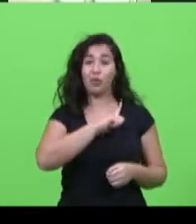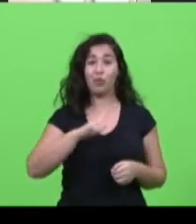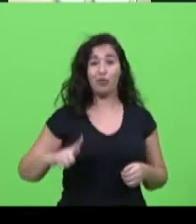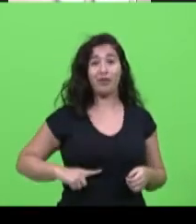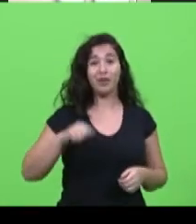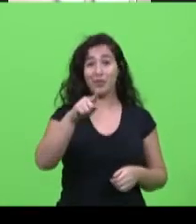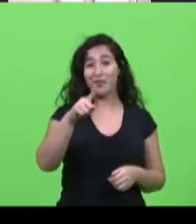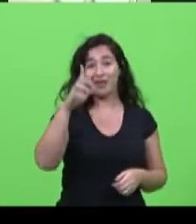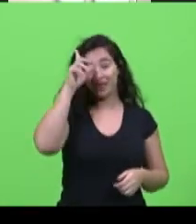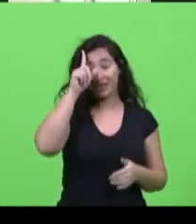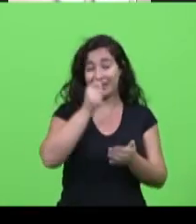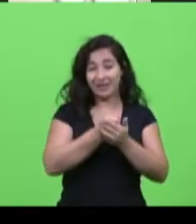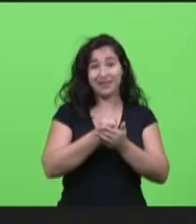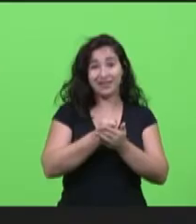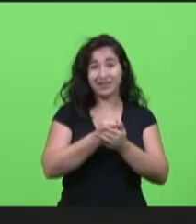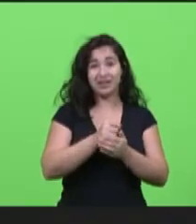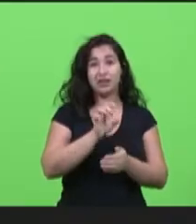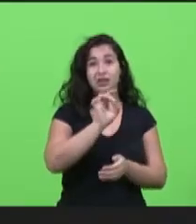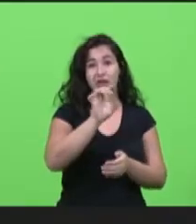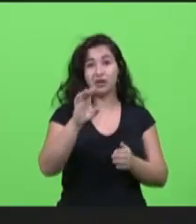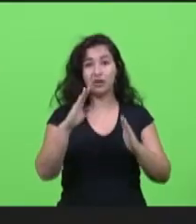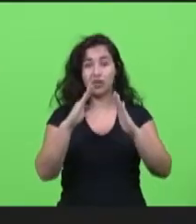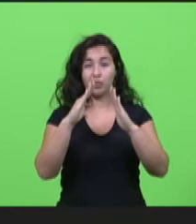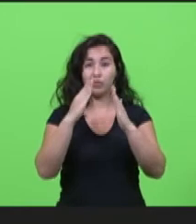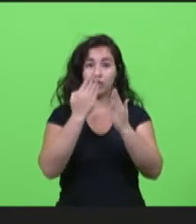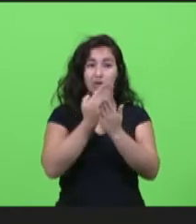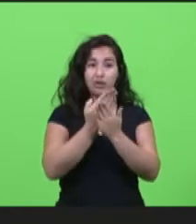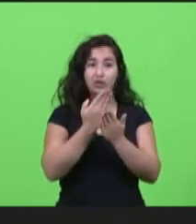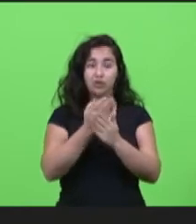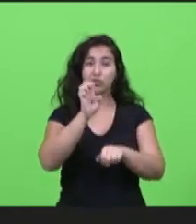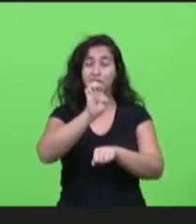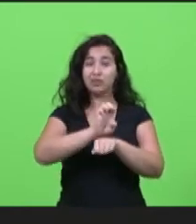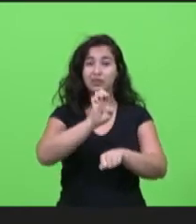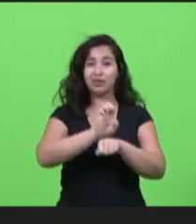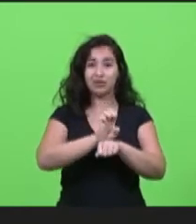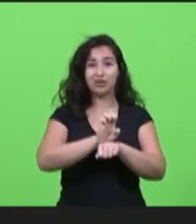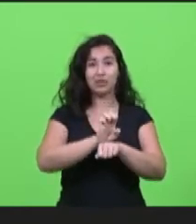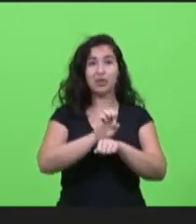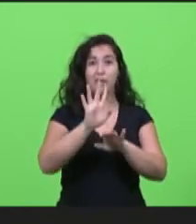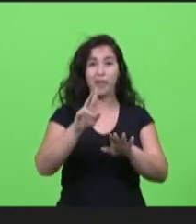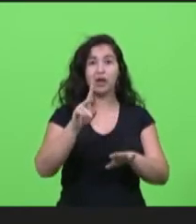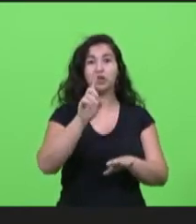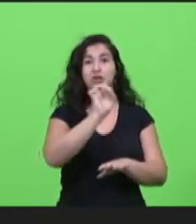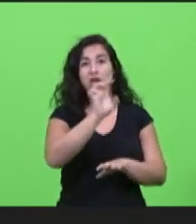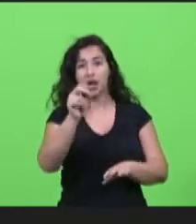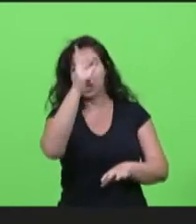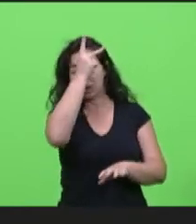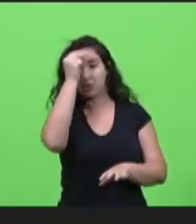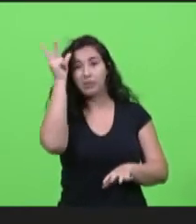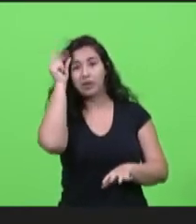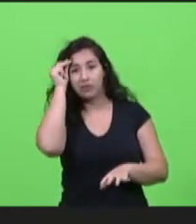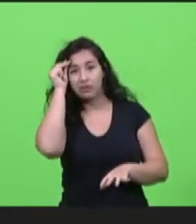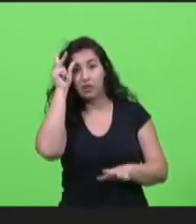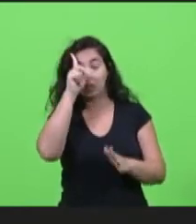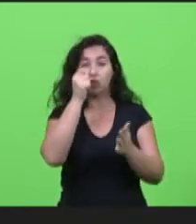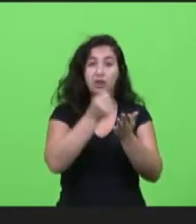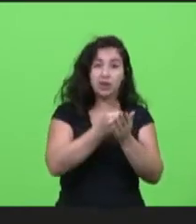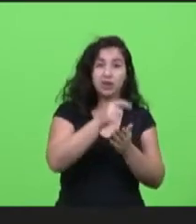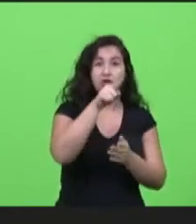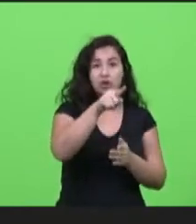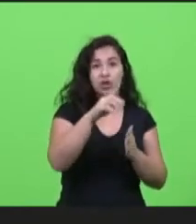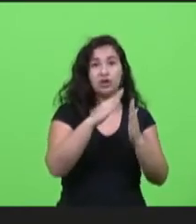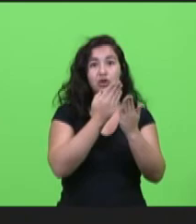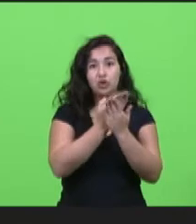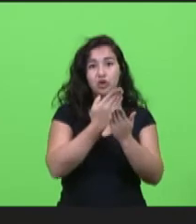pelas escolas estaduais, mas vai dar autonomia para os prefeitos decidirem, as municipais, vamos dar autonomia para as donas